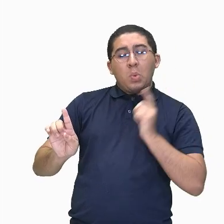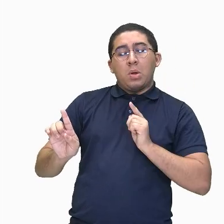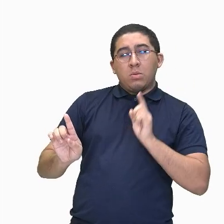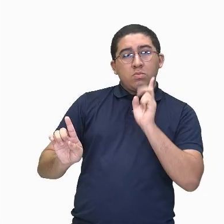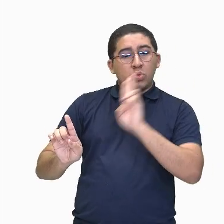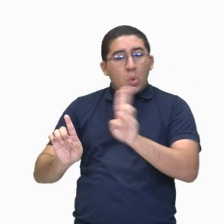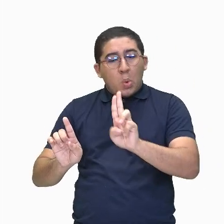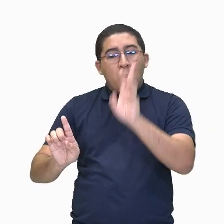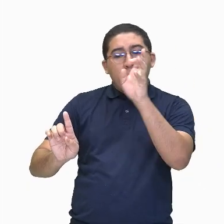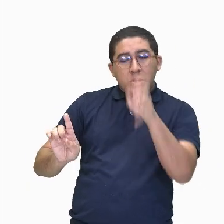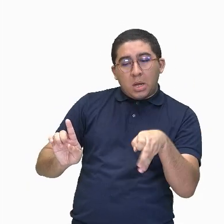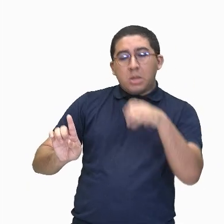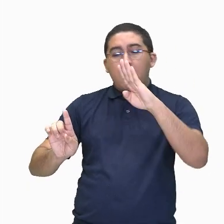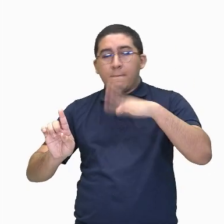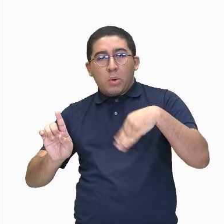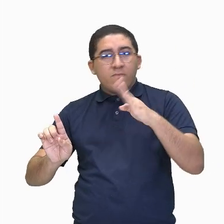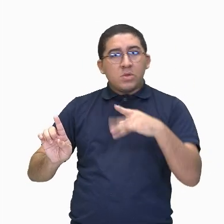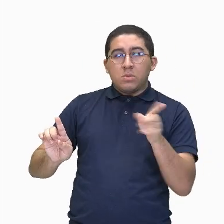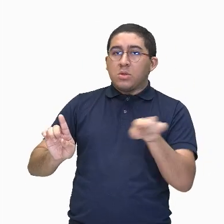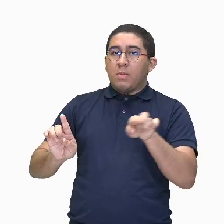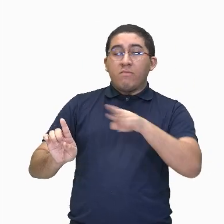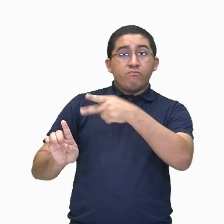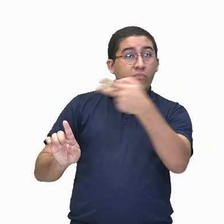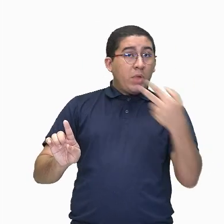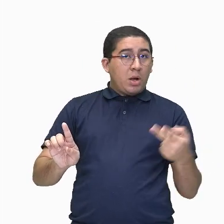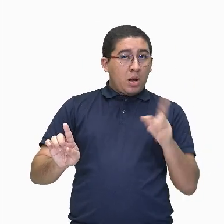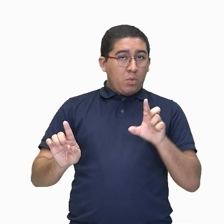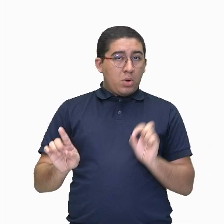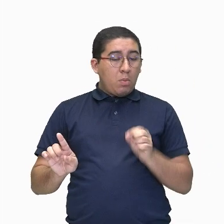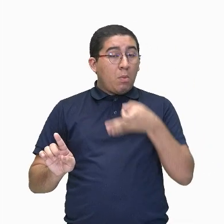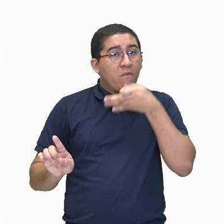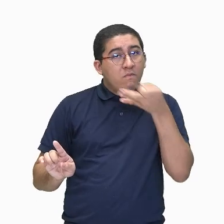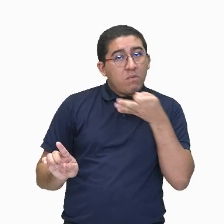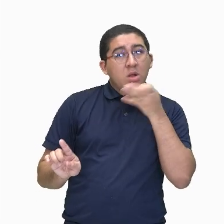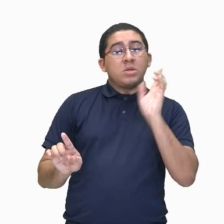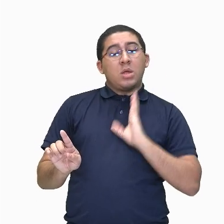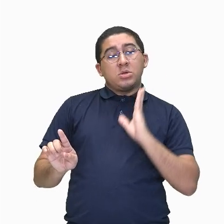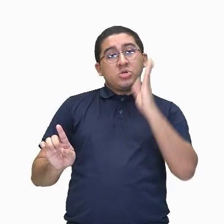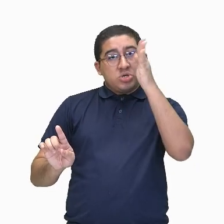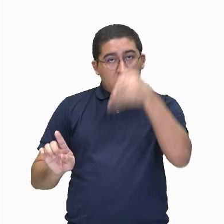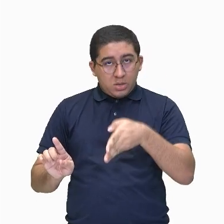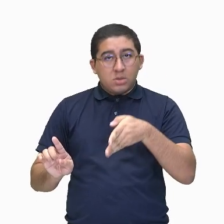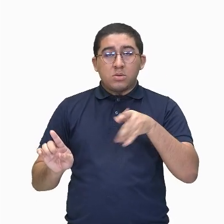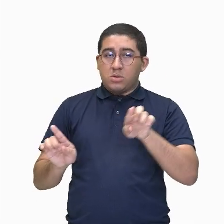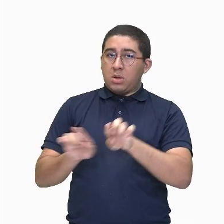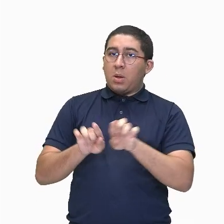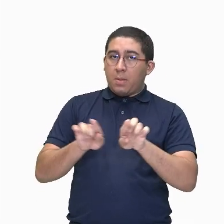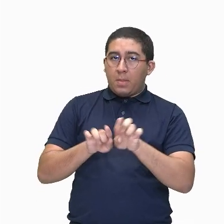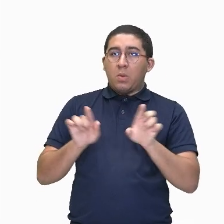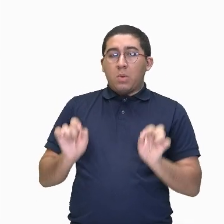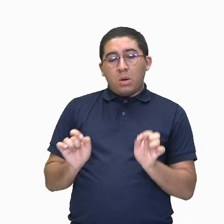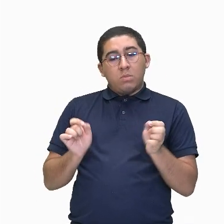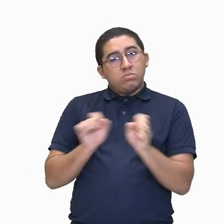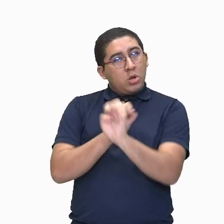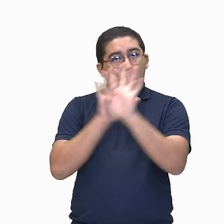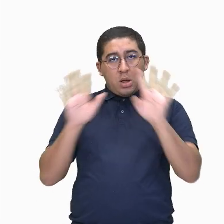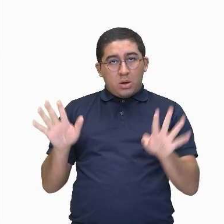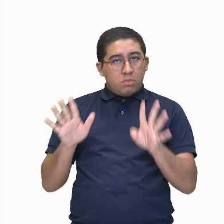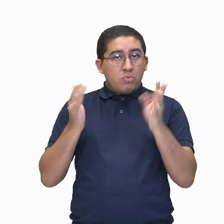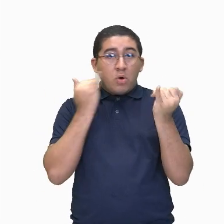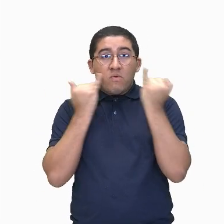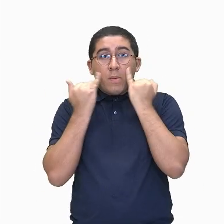que é uma fala bem pontual, bem objetiva e bem clara,